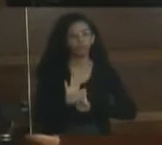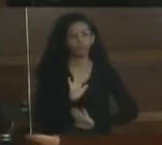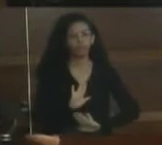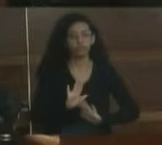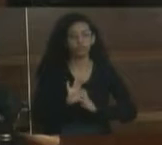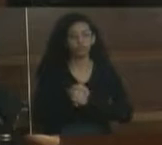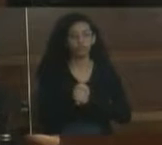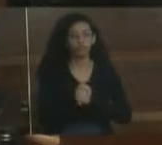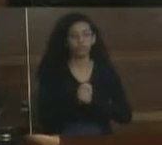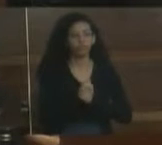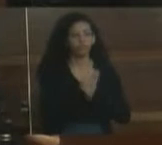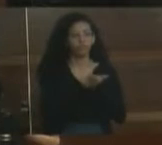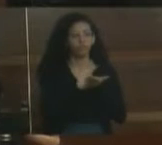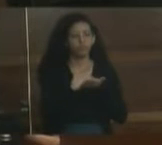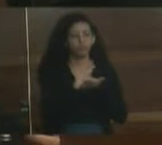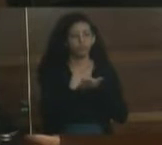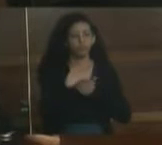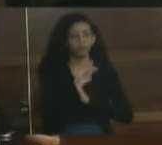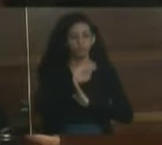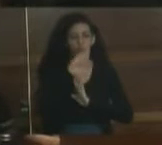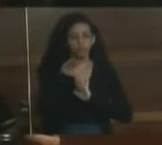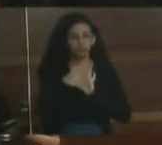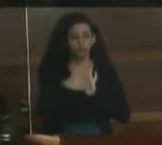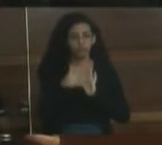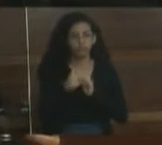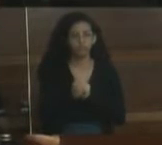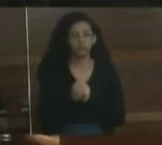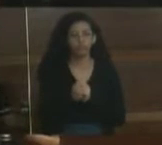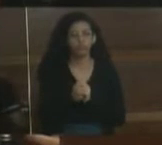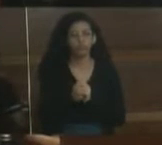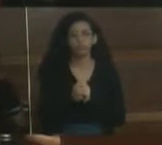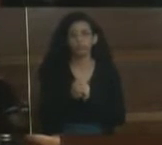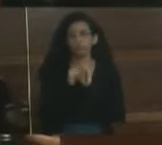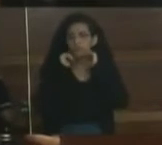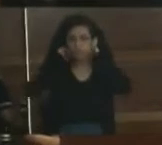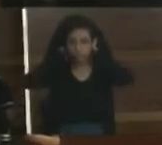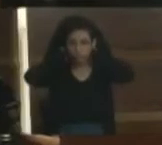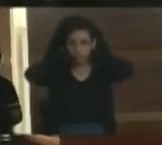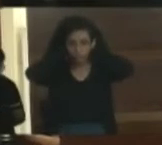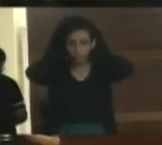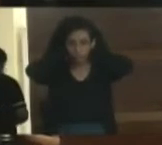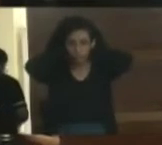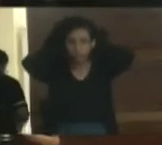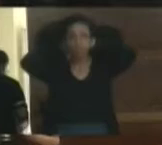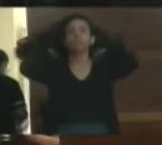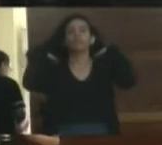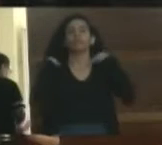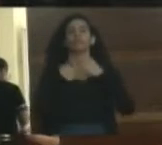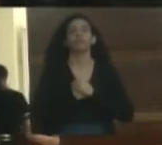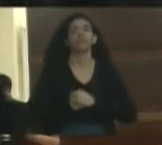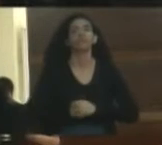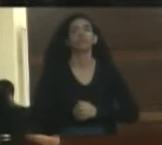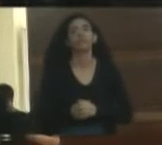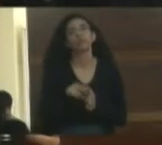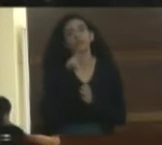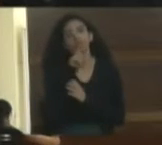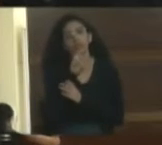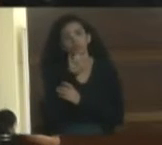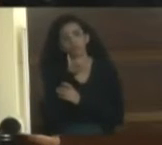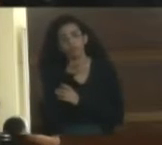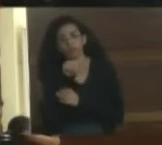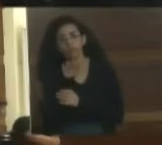financeiros orçamentários operacionais patrimoniais e da aplicação das subvenções e renúncia de receitas